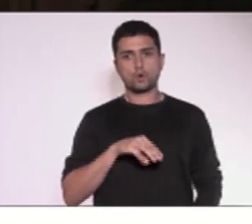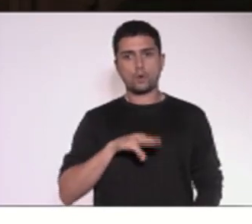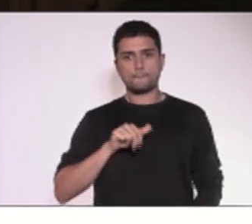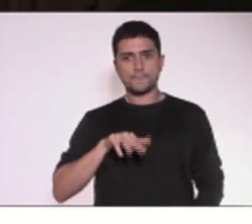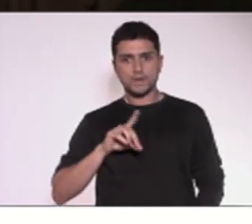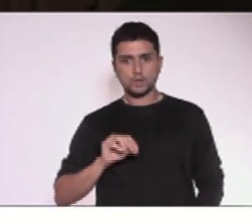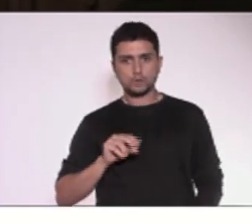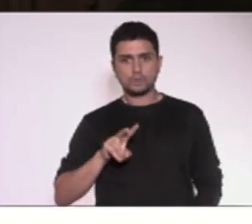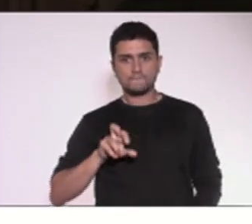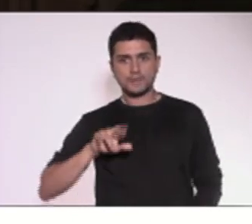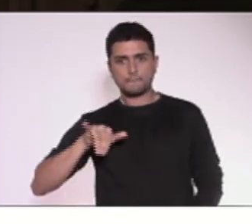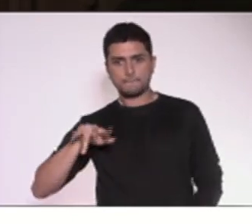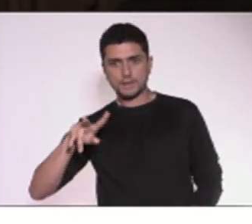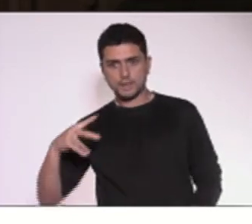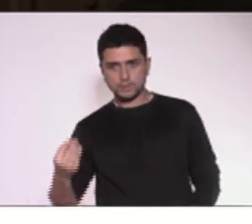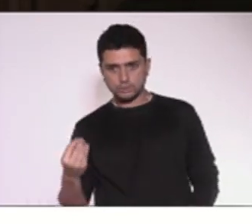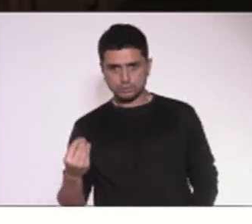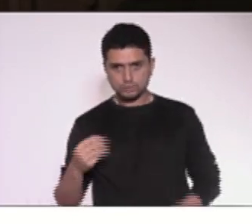que diferencia